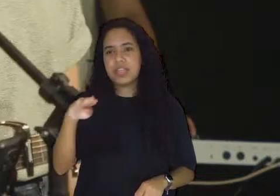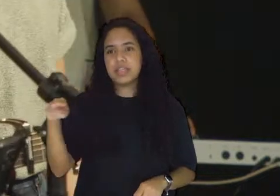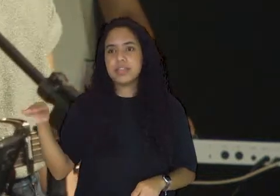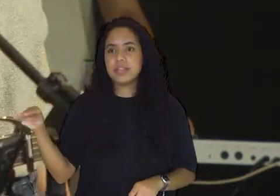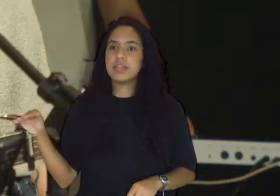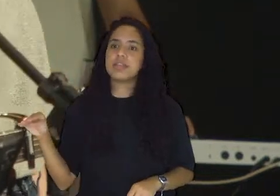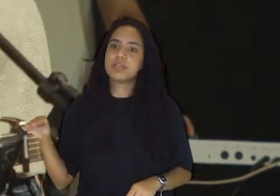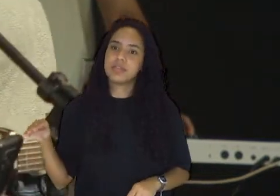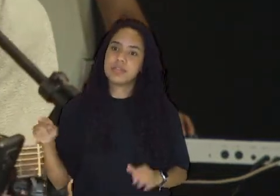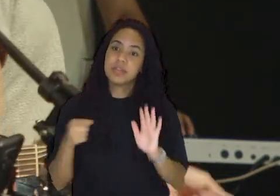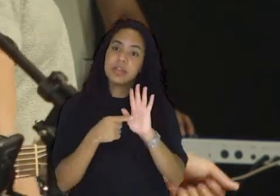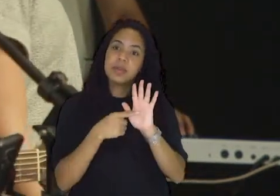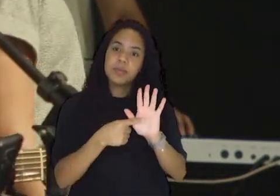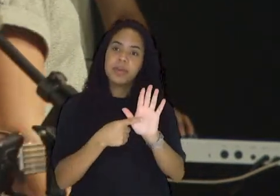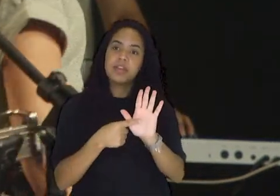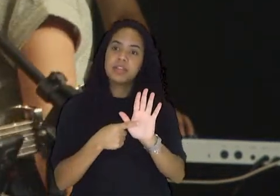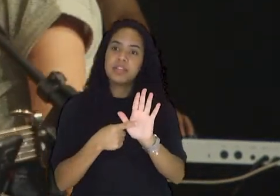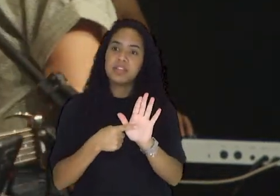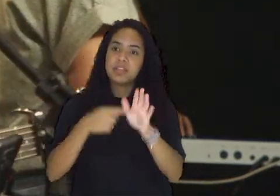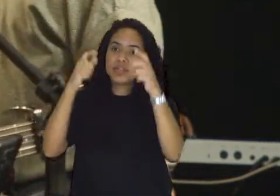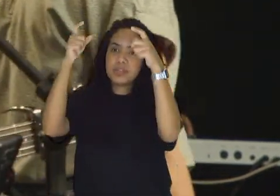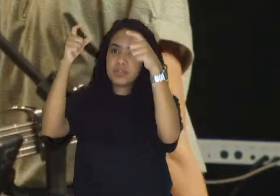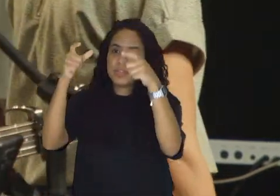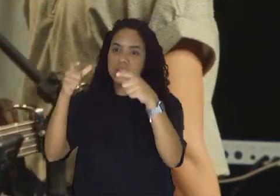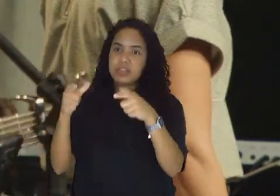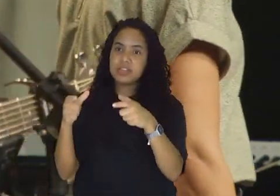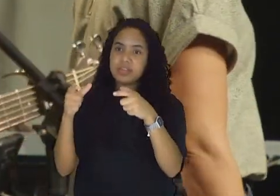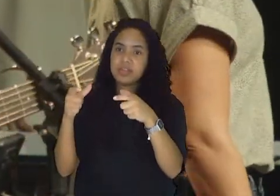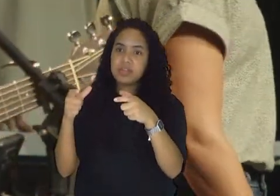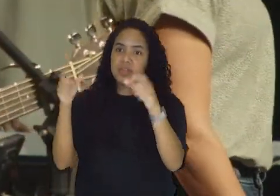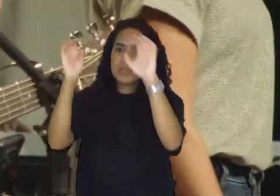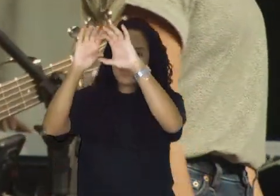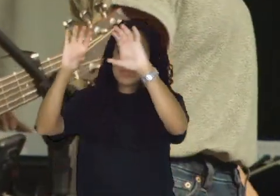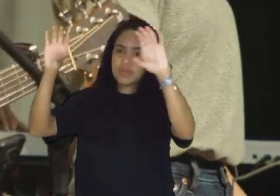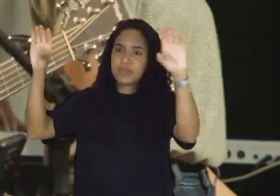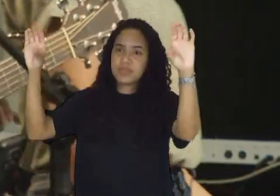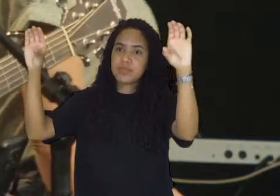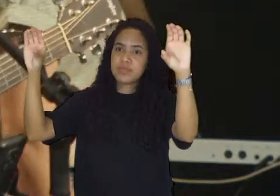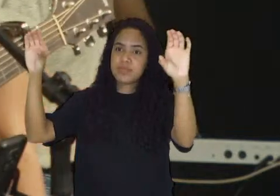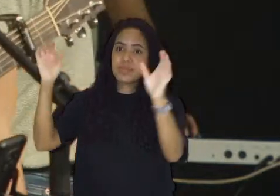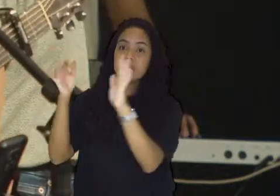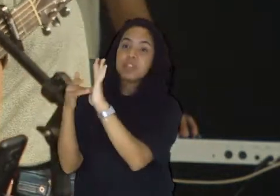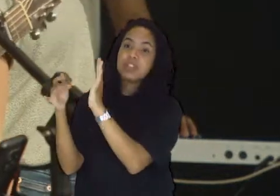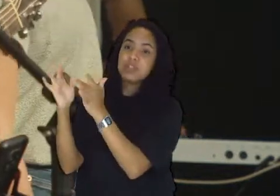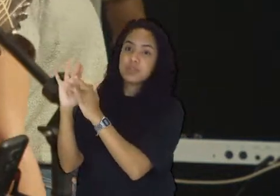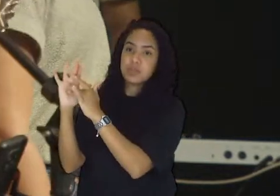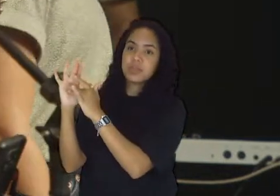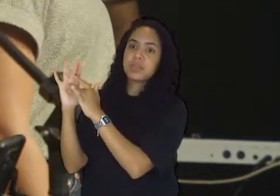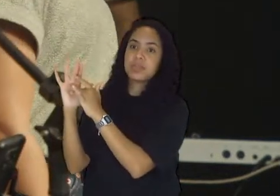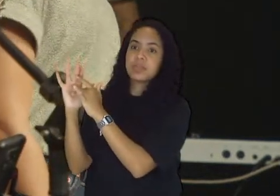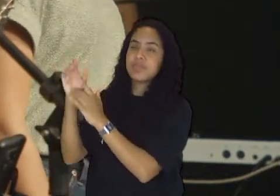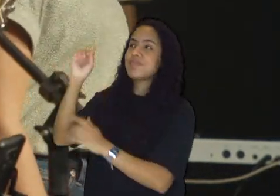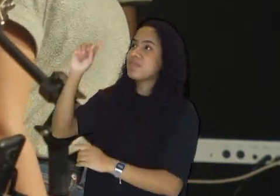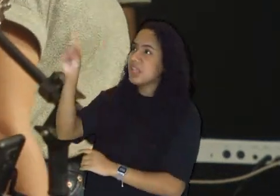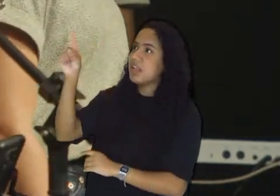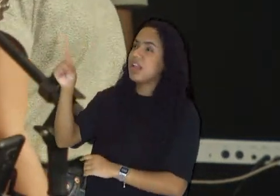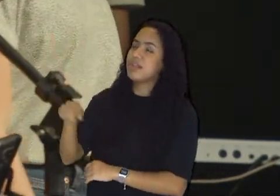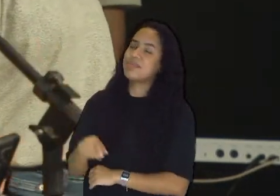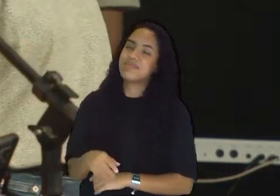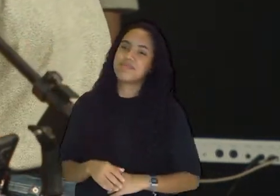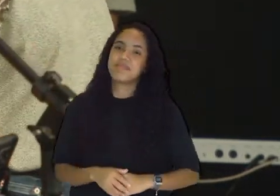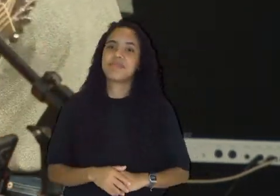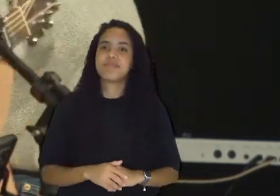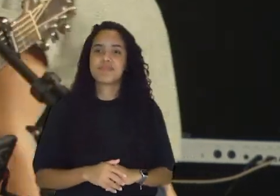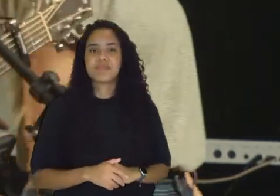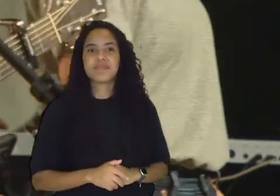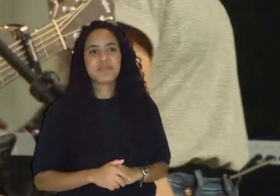lugar? Porque Jesus está lá. Se Jesus estivesse na terra, estivesse debaixo do mato, seria o mato,